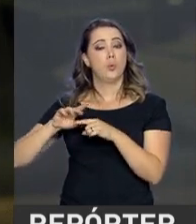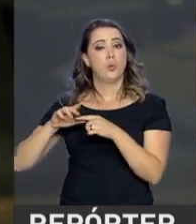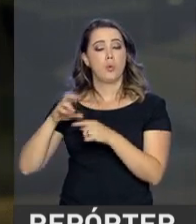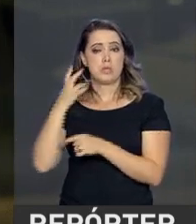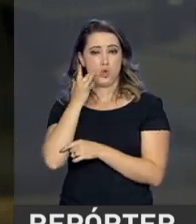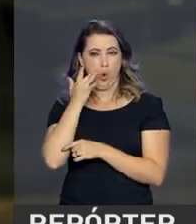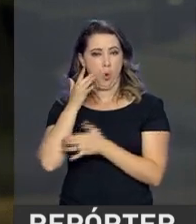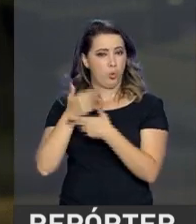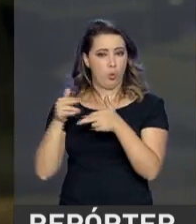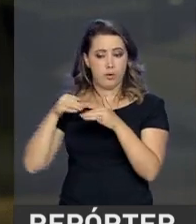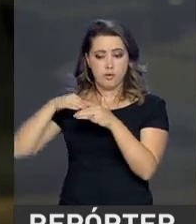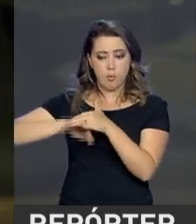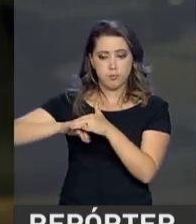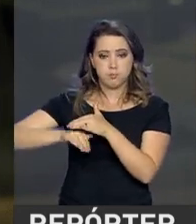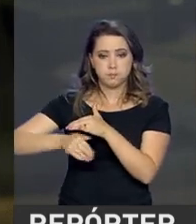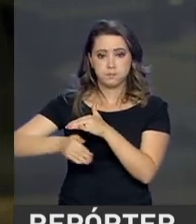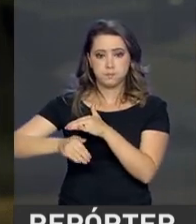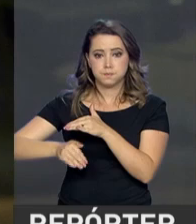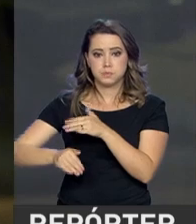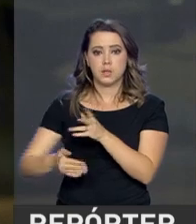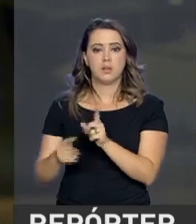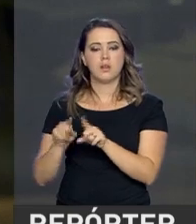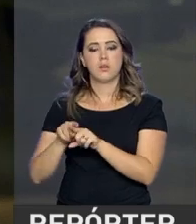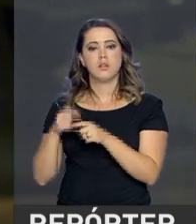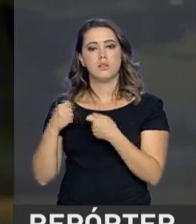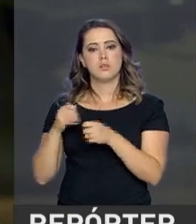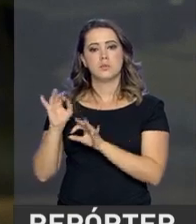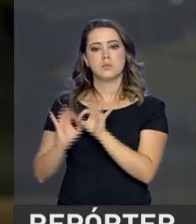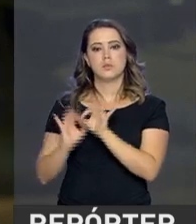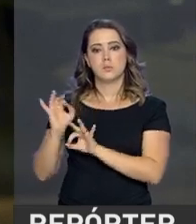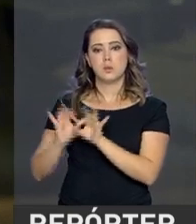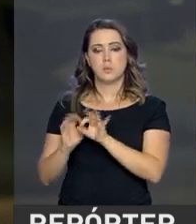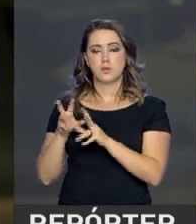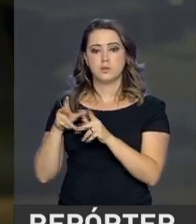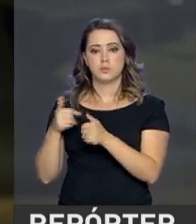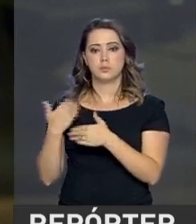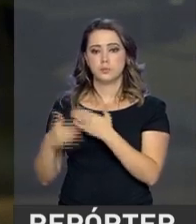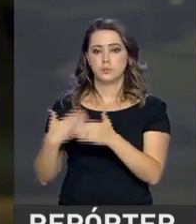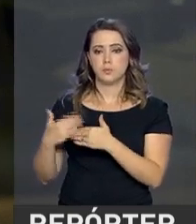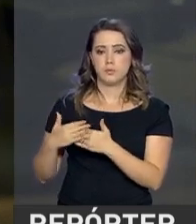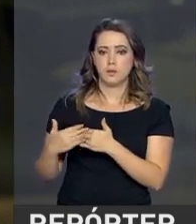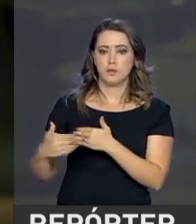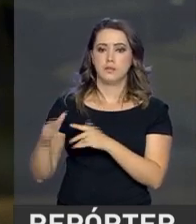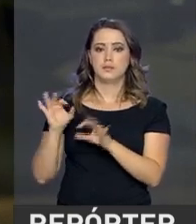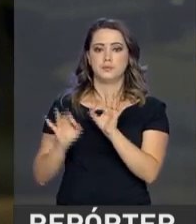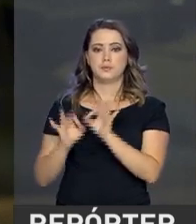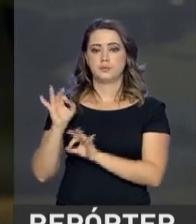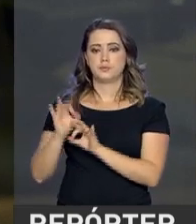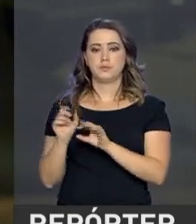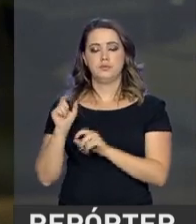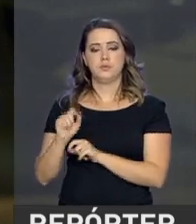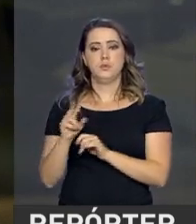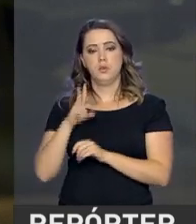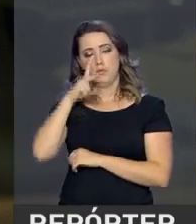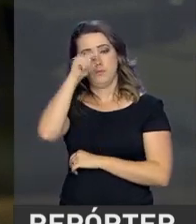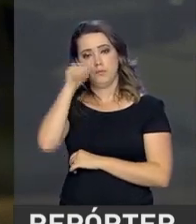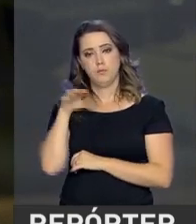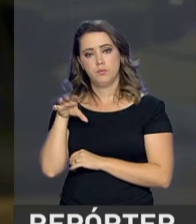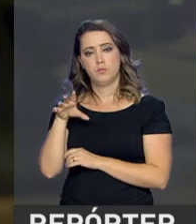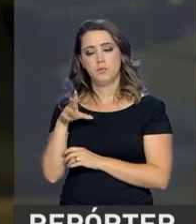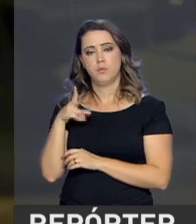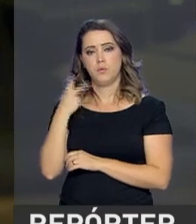temos subsolo para poder desenvolver isso cabe ao trabalho que nós estamos trabalhando muito forte no sentido de fortalecer